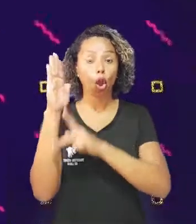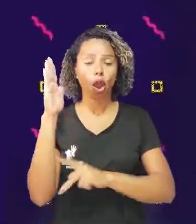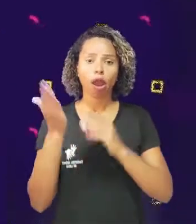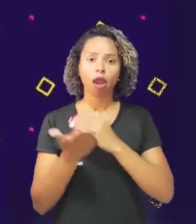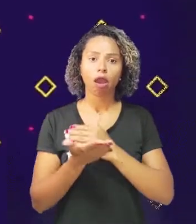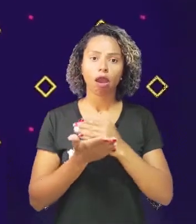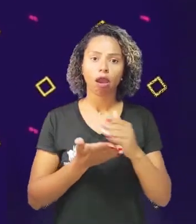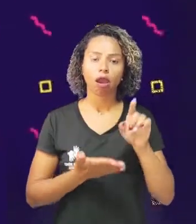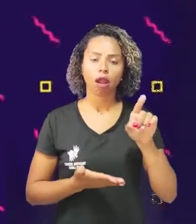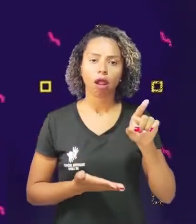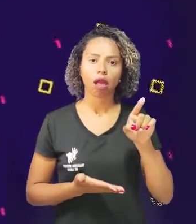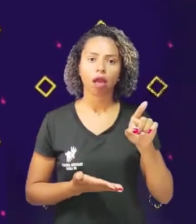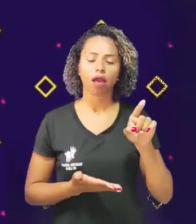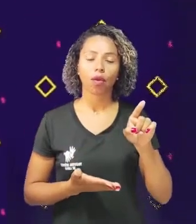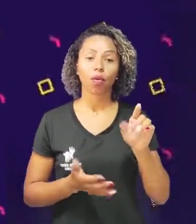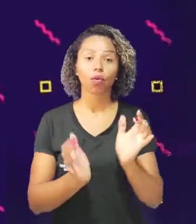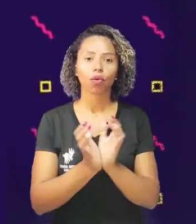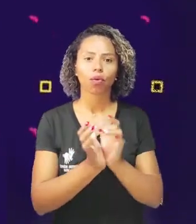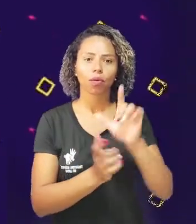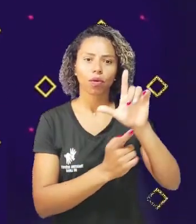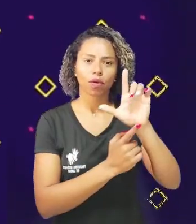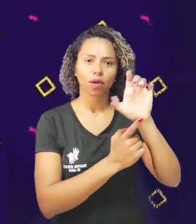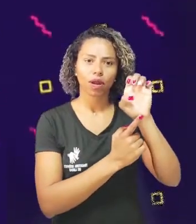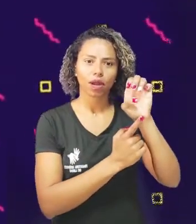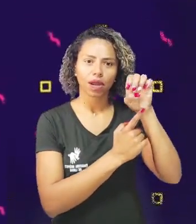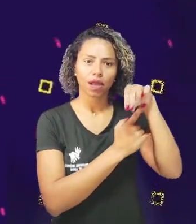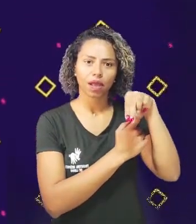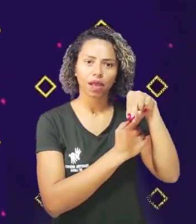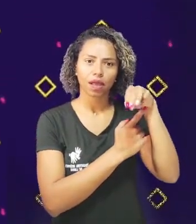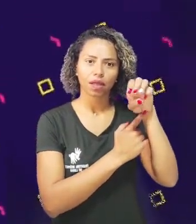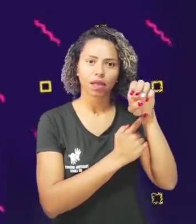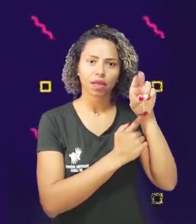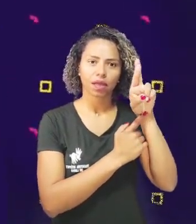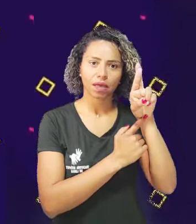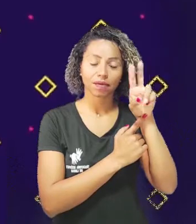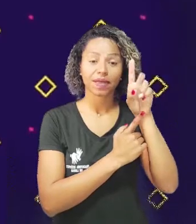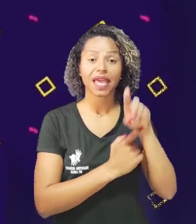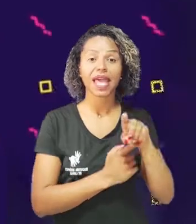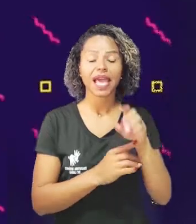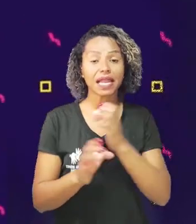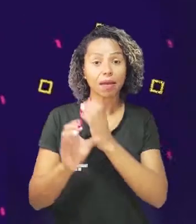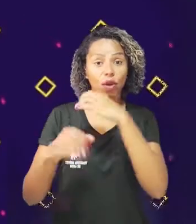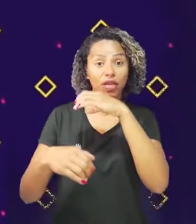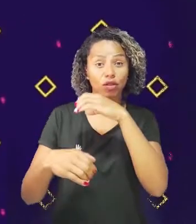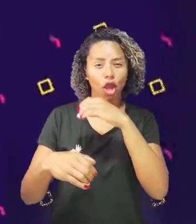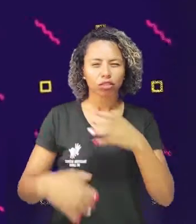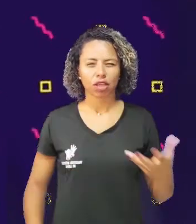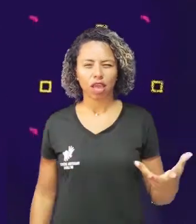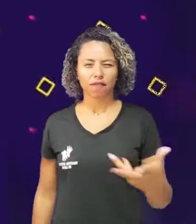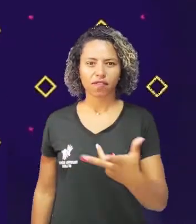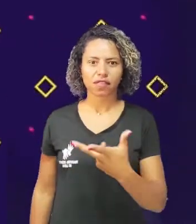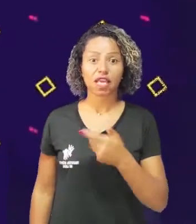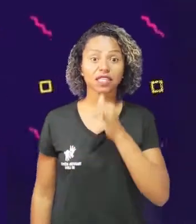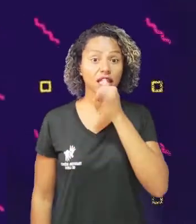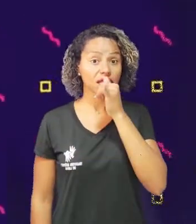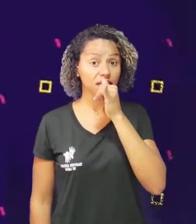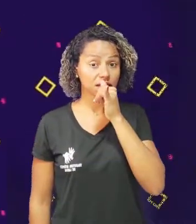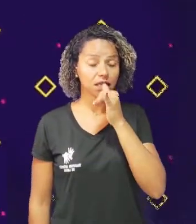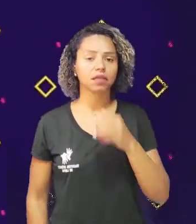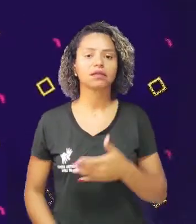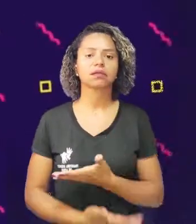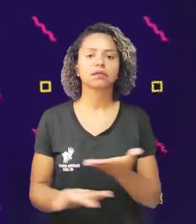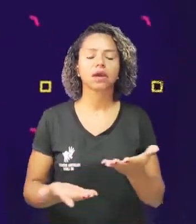Esse projeto surgiu junto à equipe do LENER, Laboratório de Eficiência Energética. E nós tivemos a